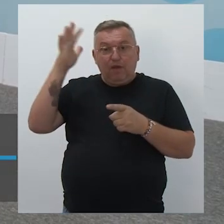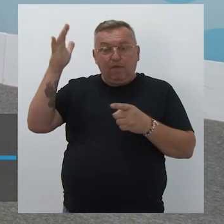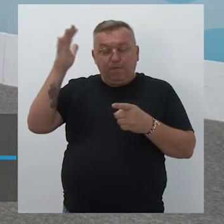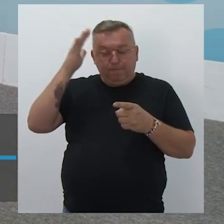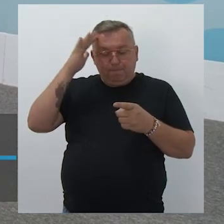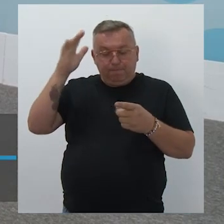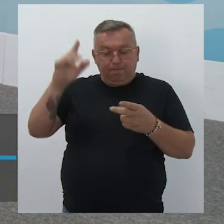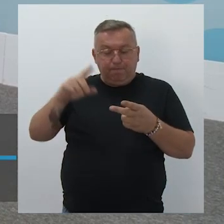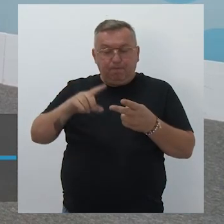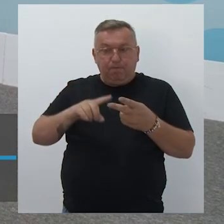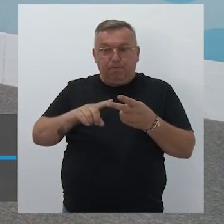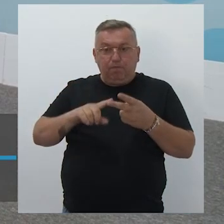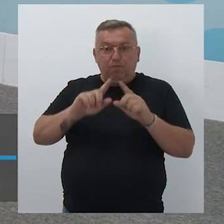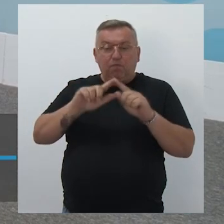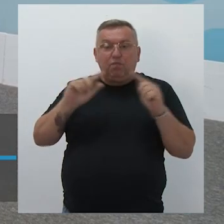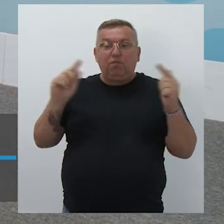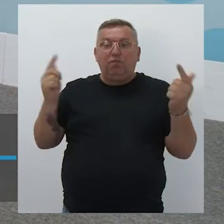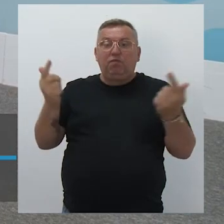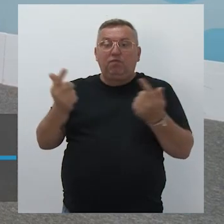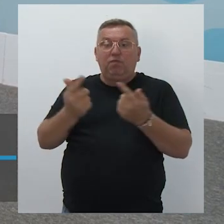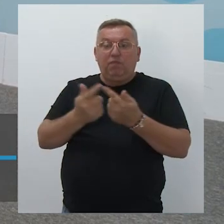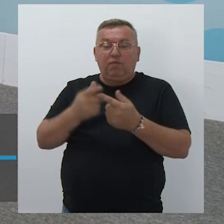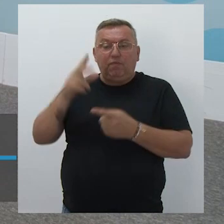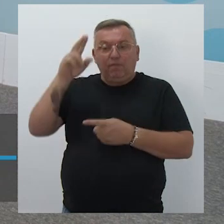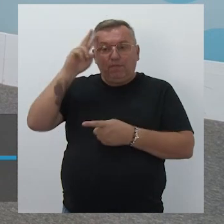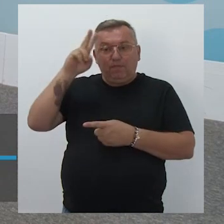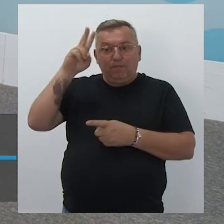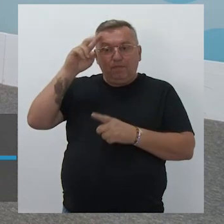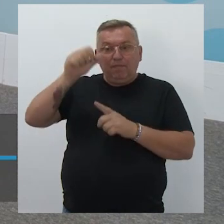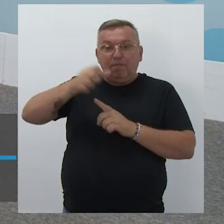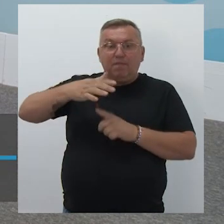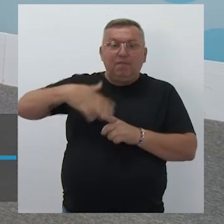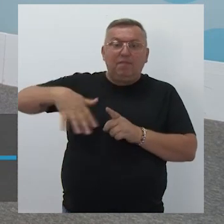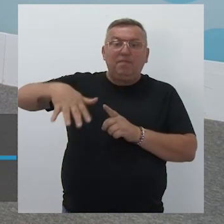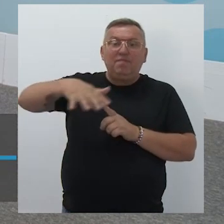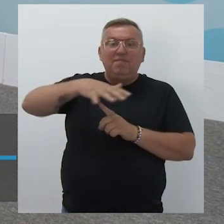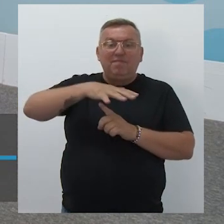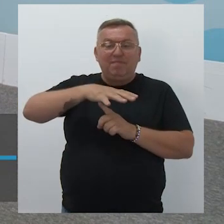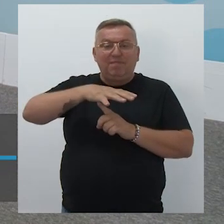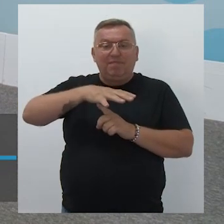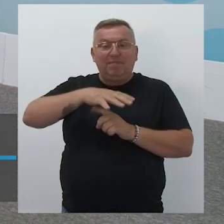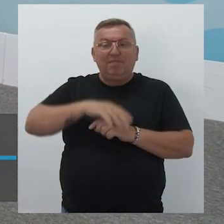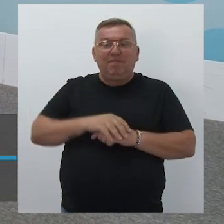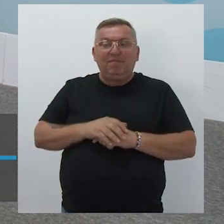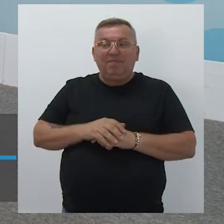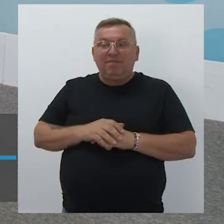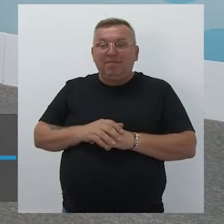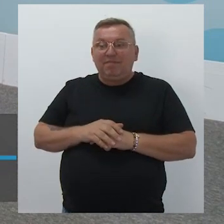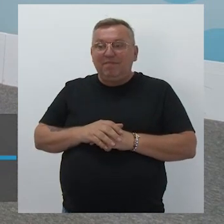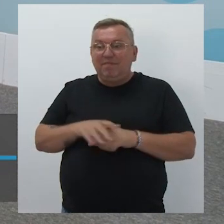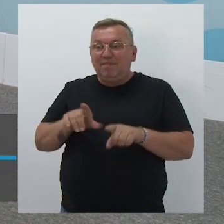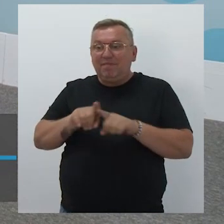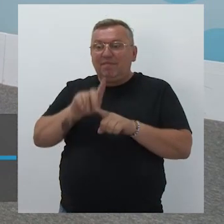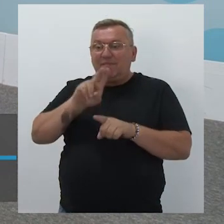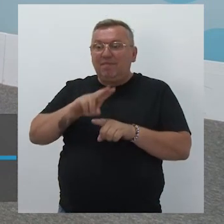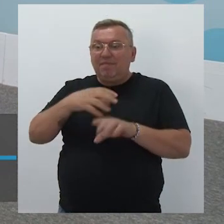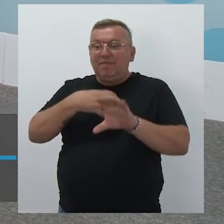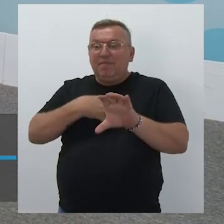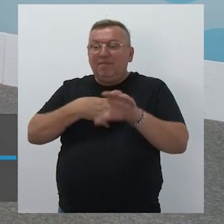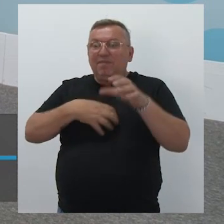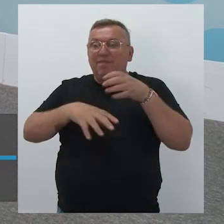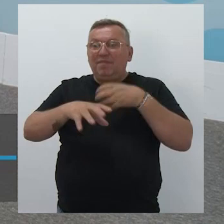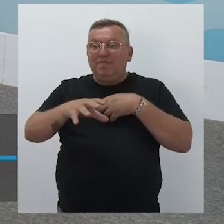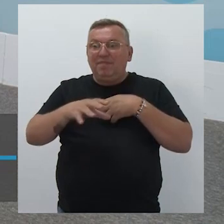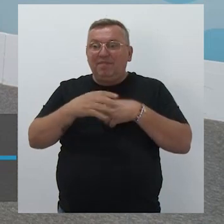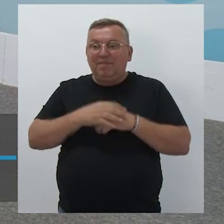Filosofia, geografia, história e sociologia. Usando de empatia, preferimos a